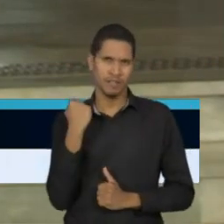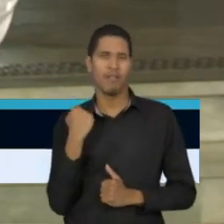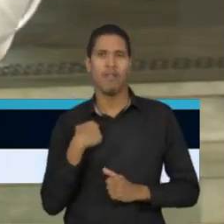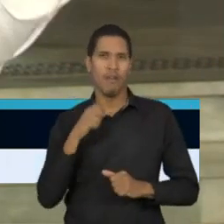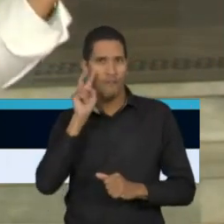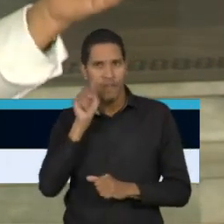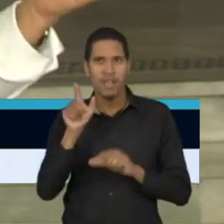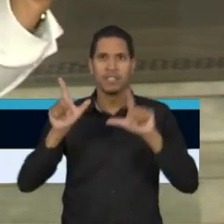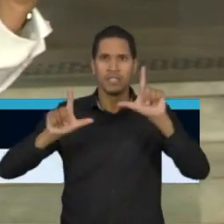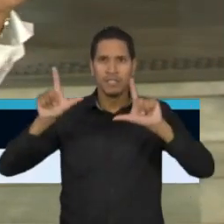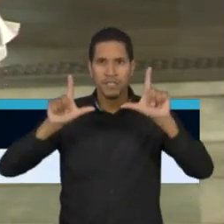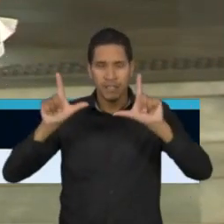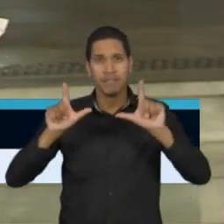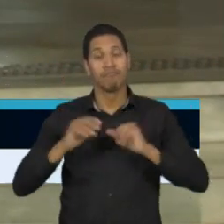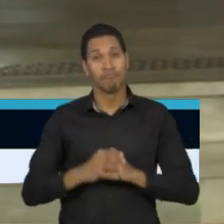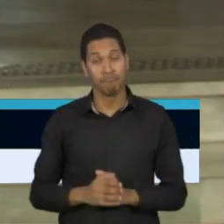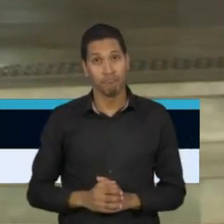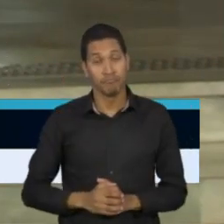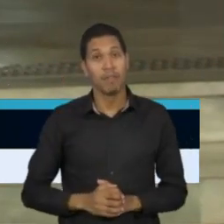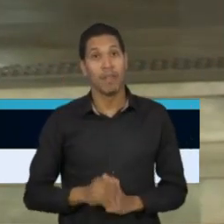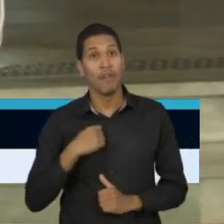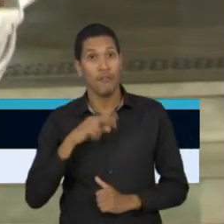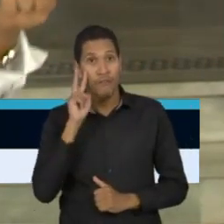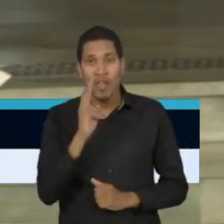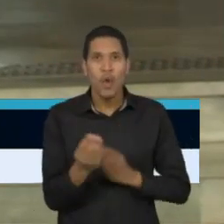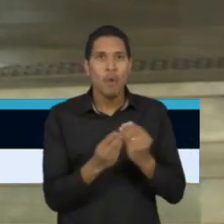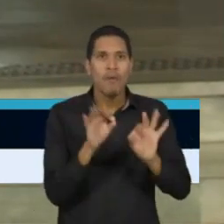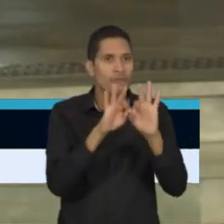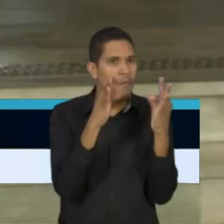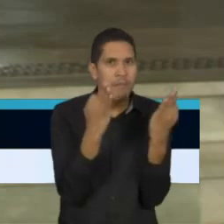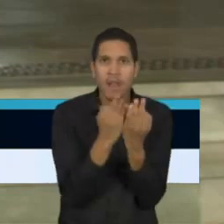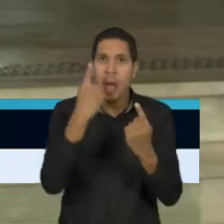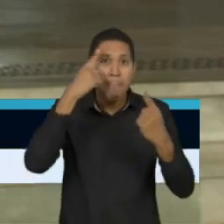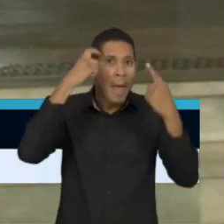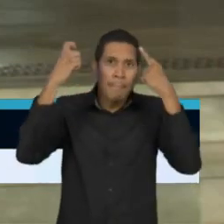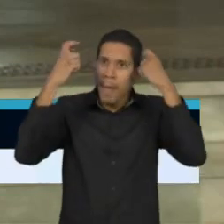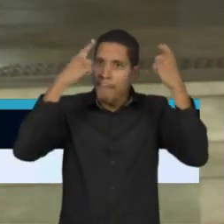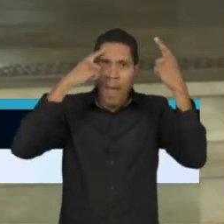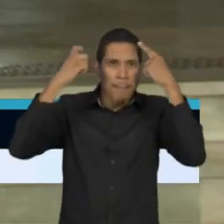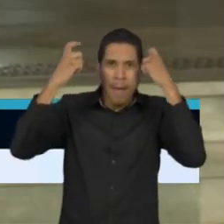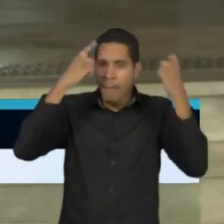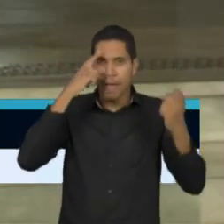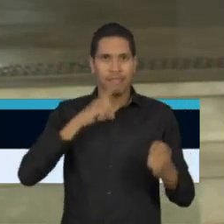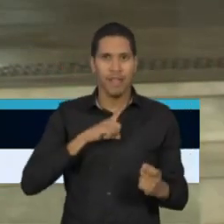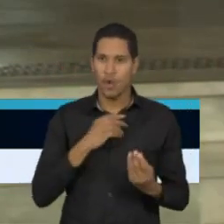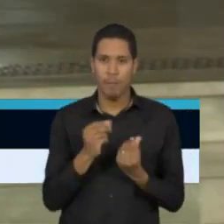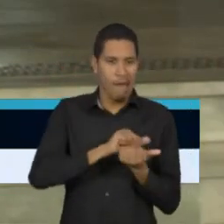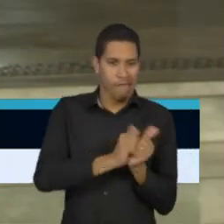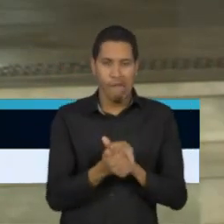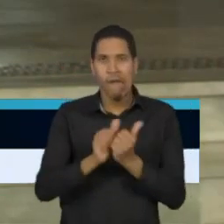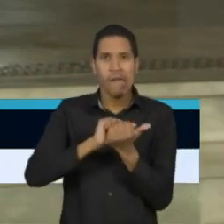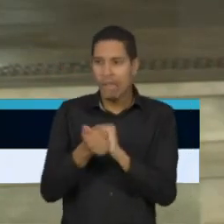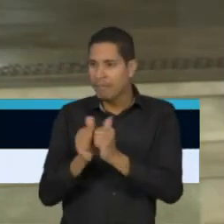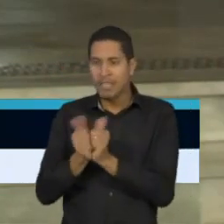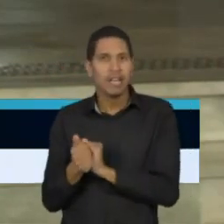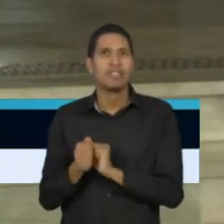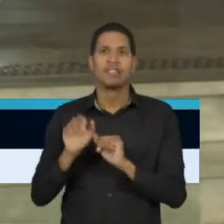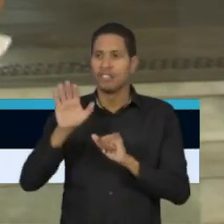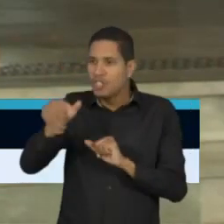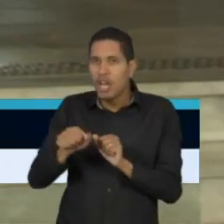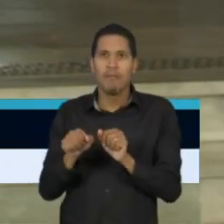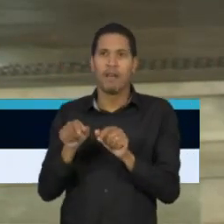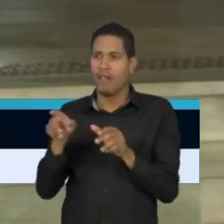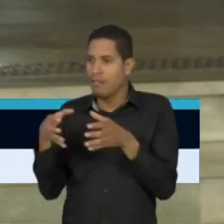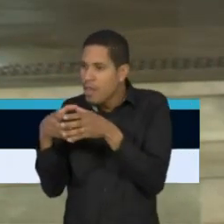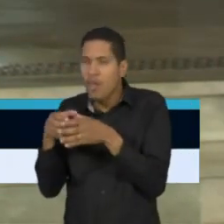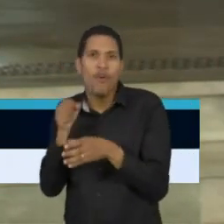e parabenizar, né, as famílias, a criatividade que as famílias estão tendo, junto aos seus avós, junto aos